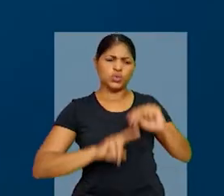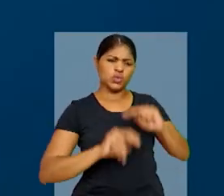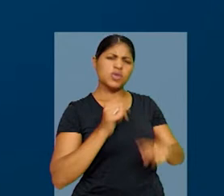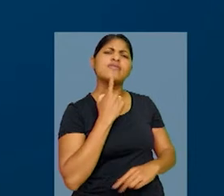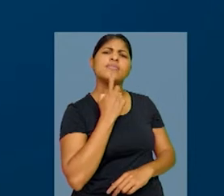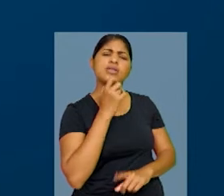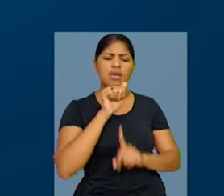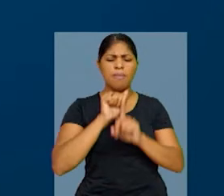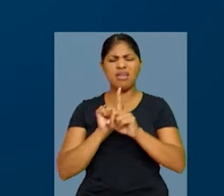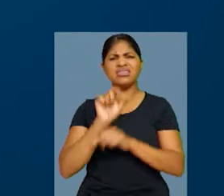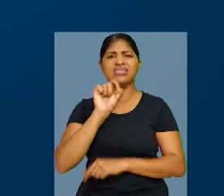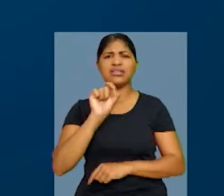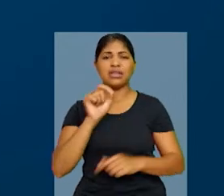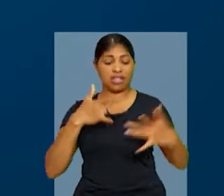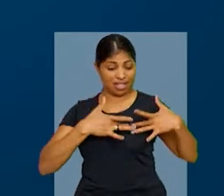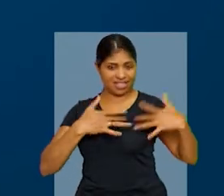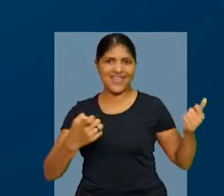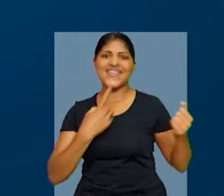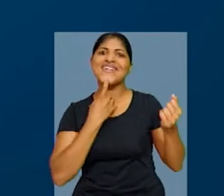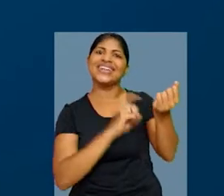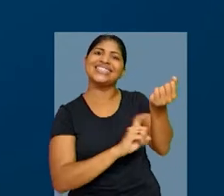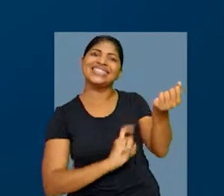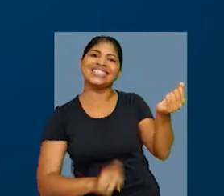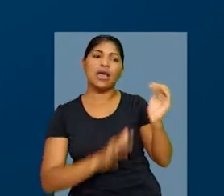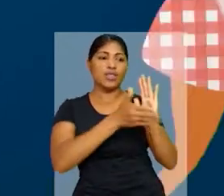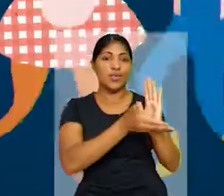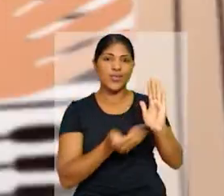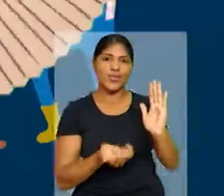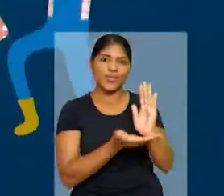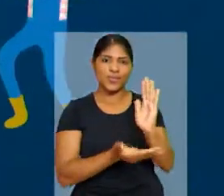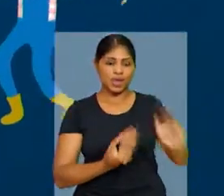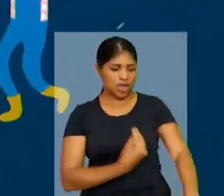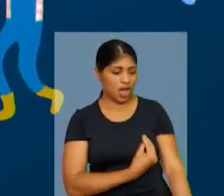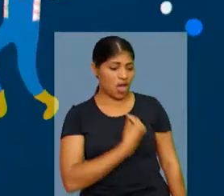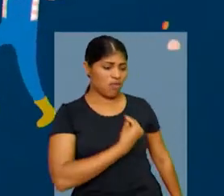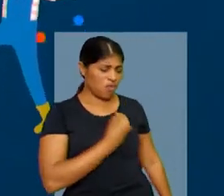Junho Vermelho é mês de quê? De doar sangue no Hemopa. A vida bate forte no...